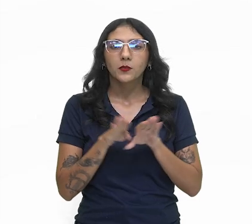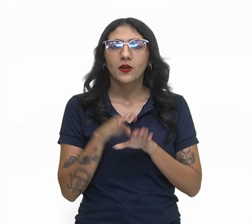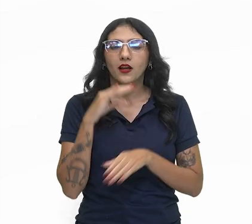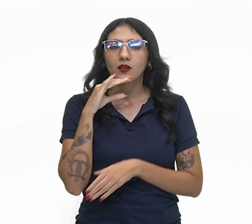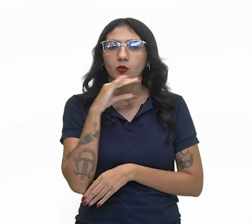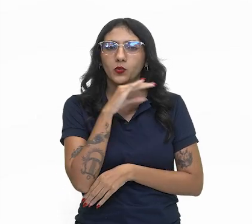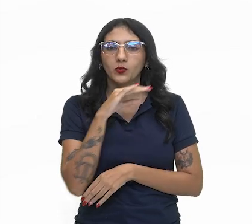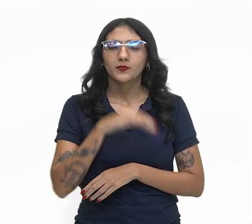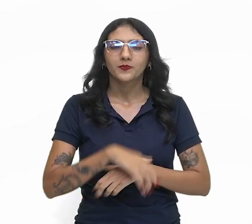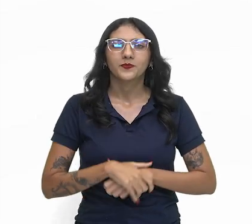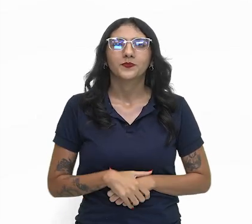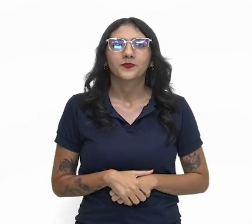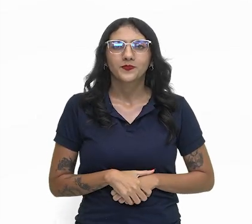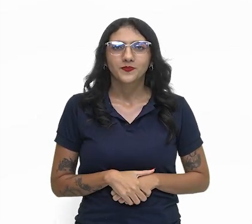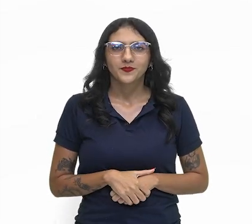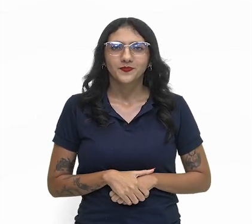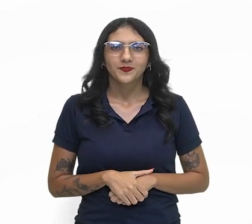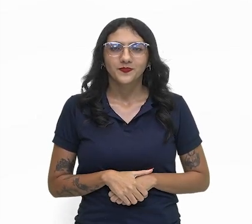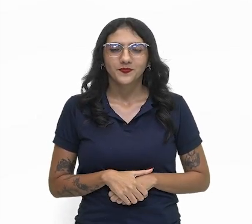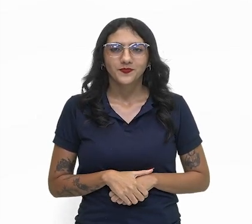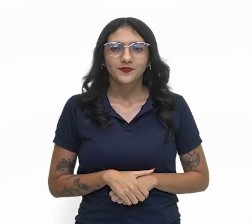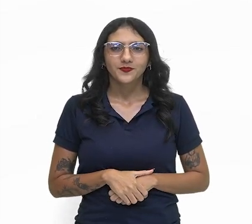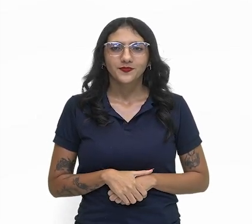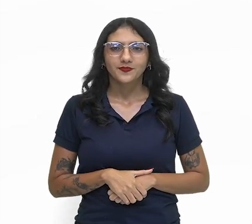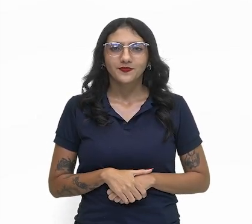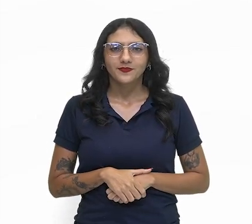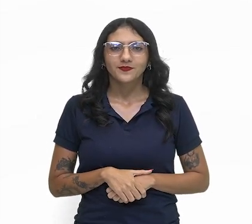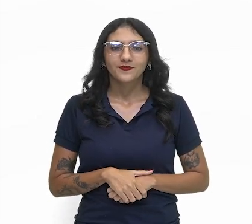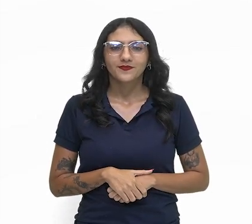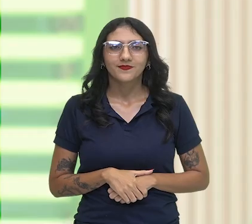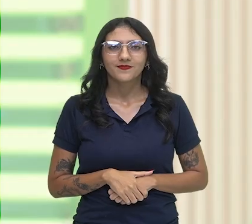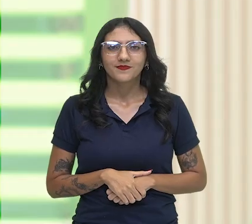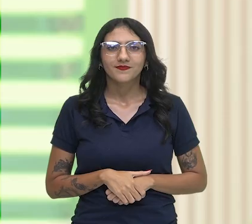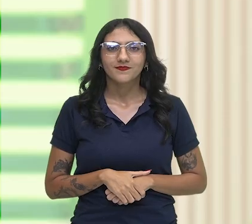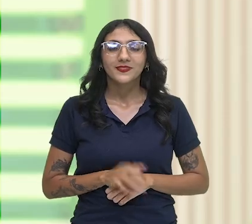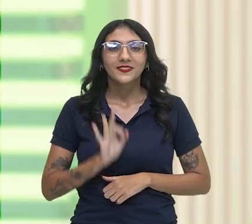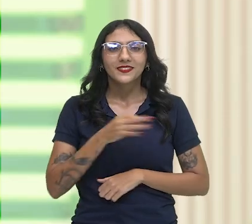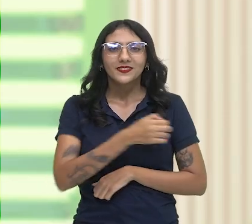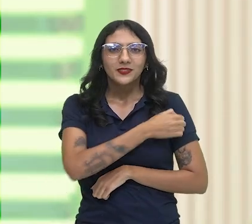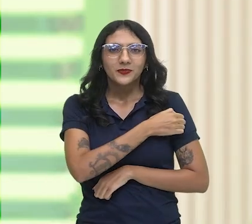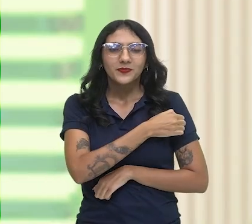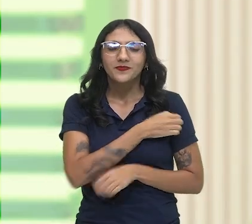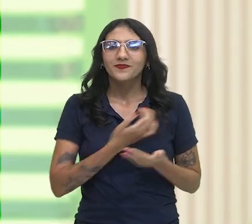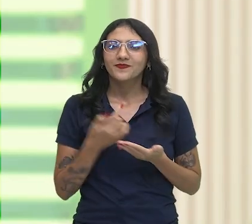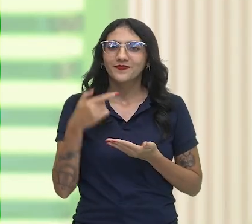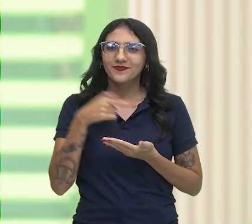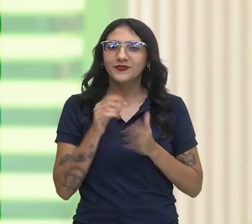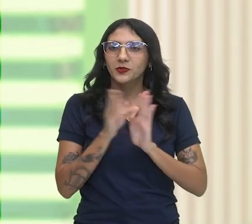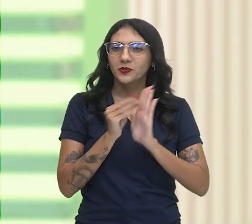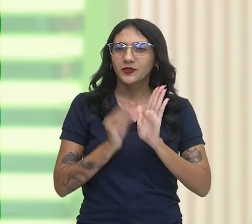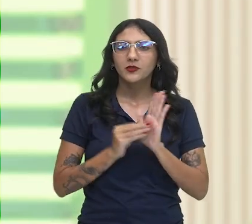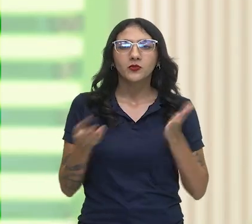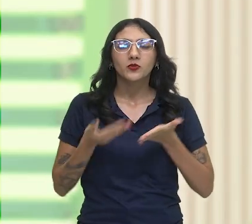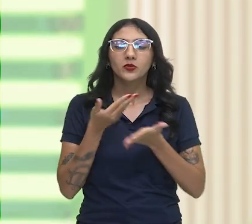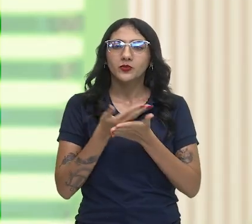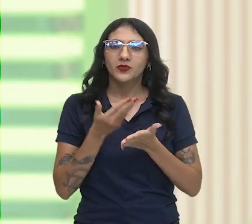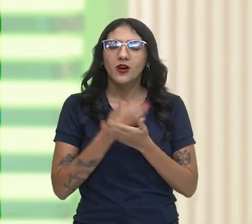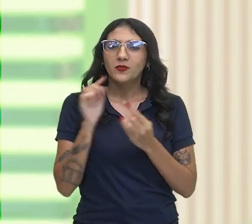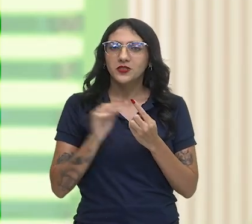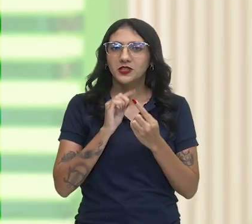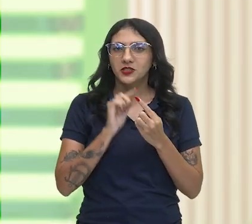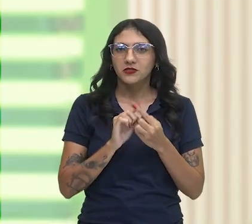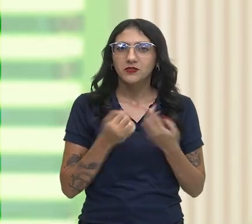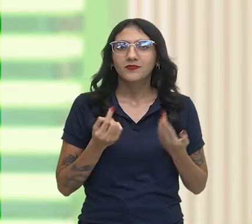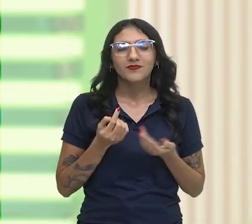temperatura e calor. Muito bem, pessoal. Esse é o nosso conteúdo de hoje, o nosso objeto de